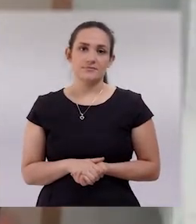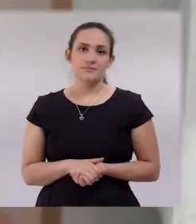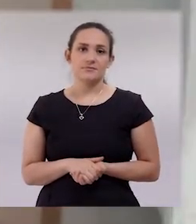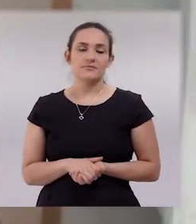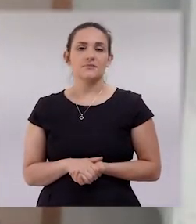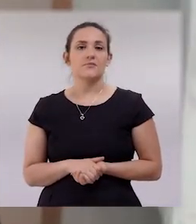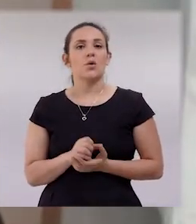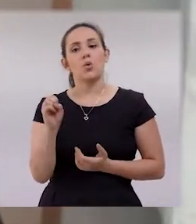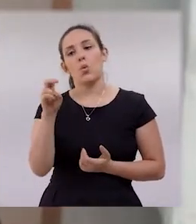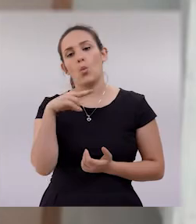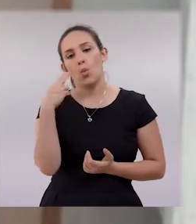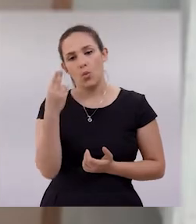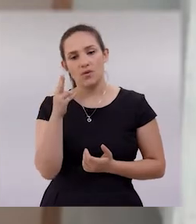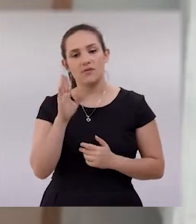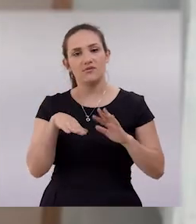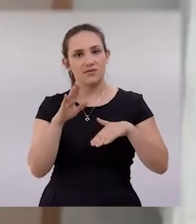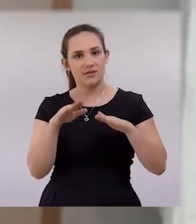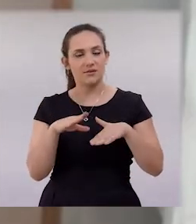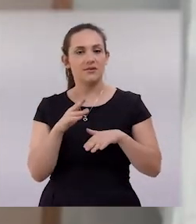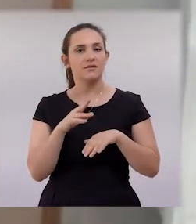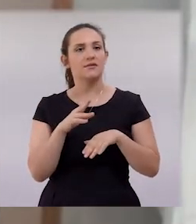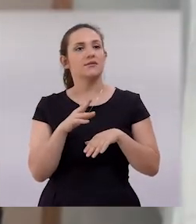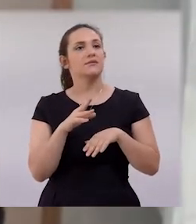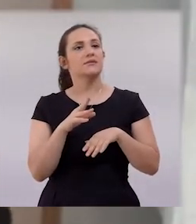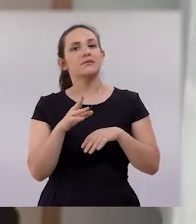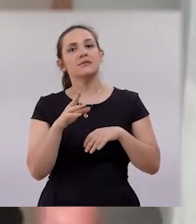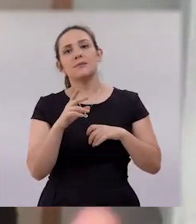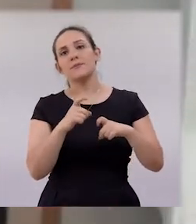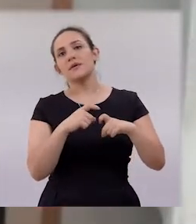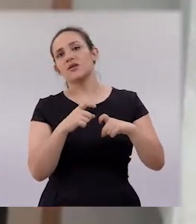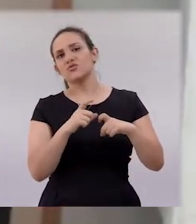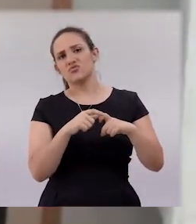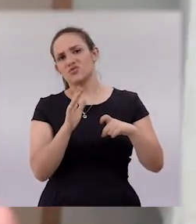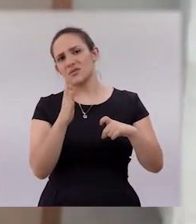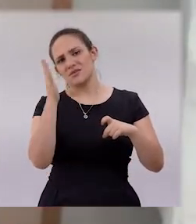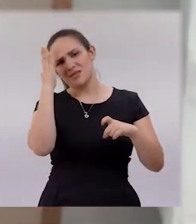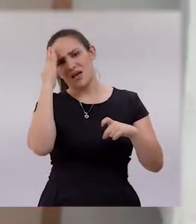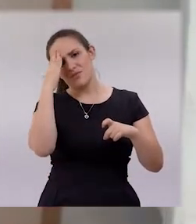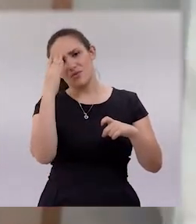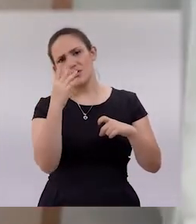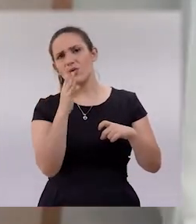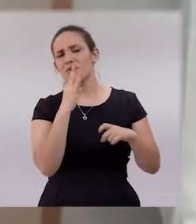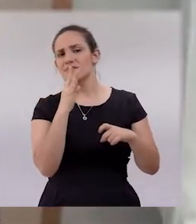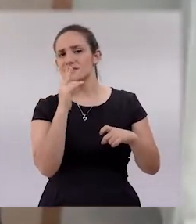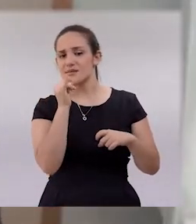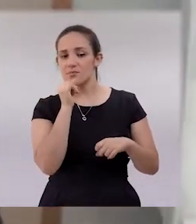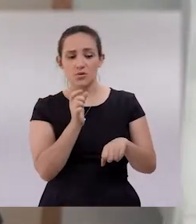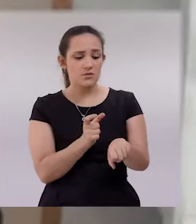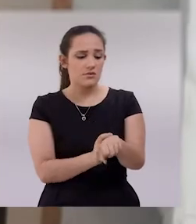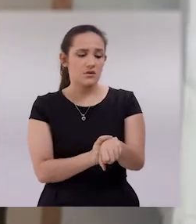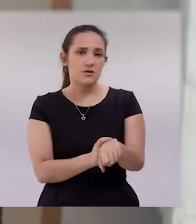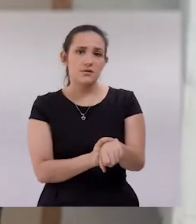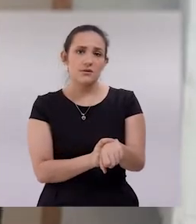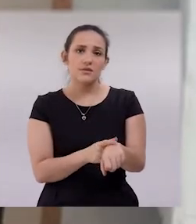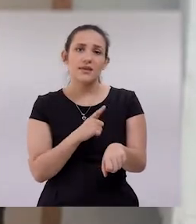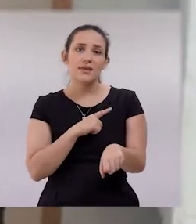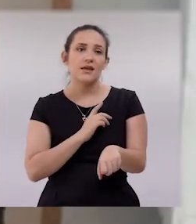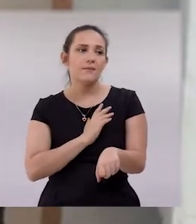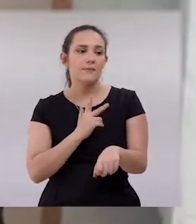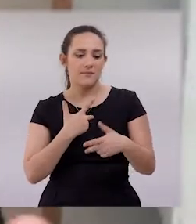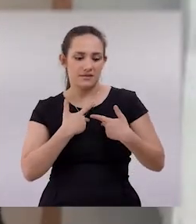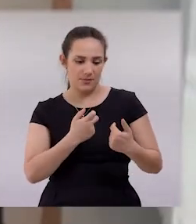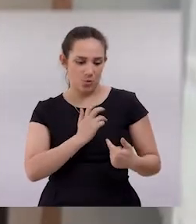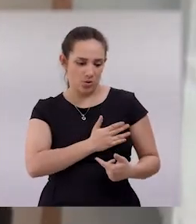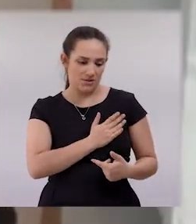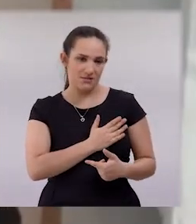nossos devices médicos que cada vez estão mais conectados com nossos dispositivos móveis, e isso tudo